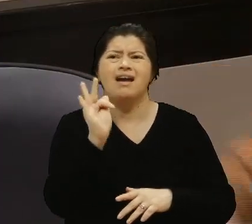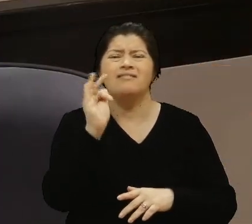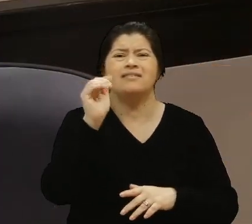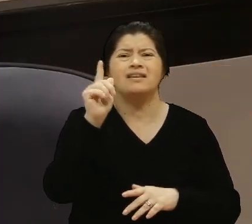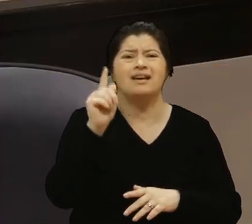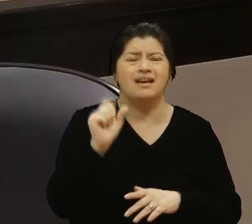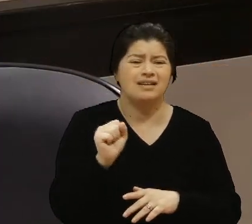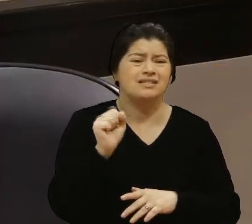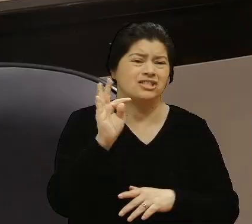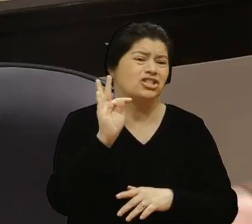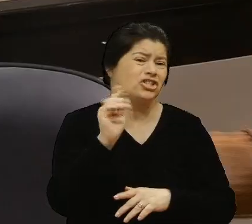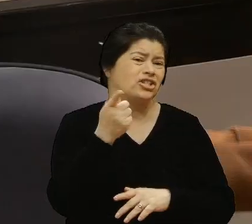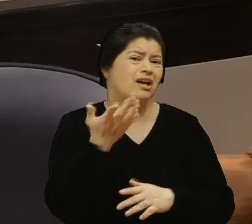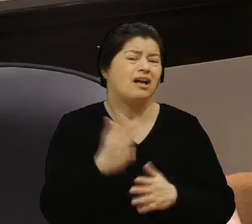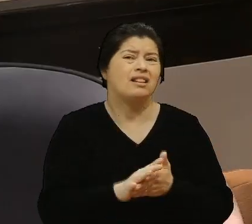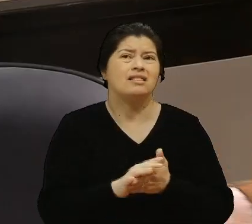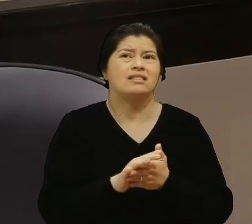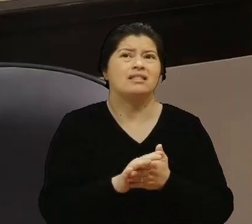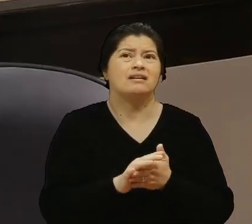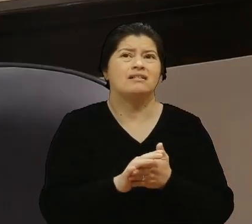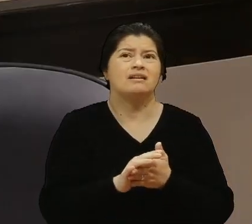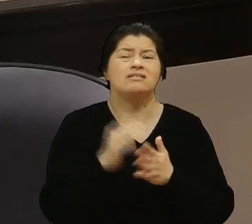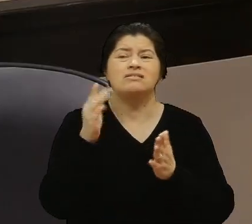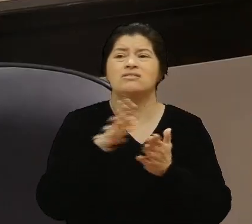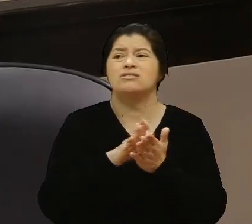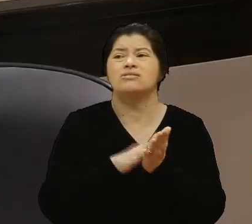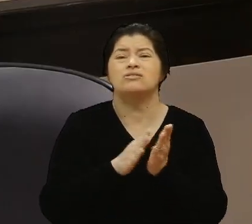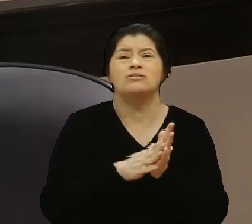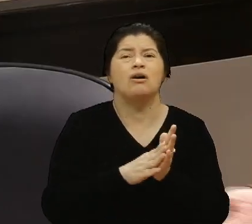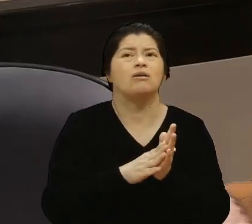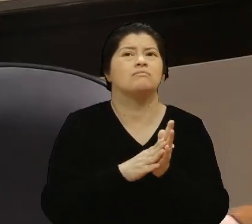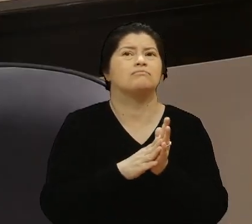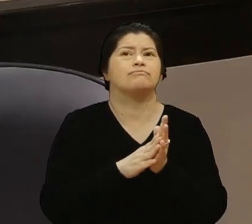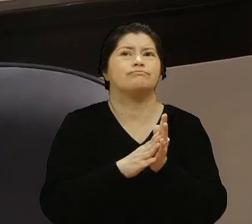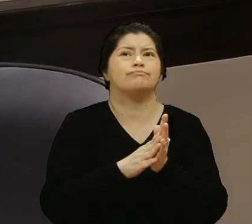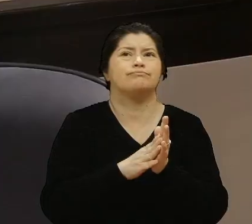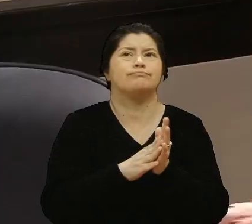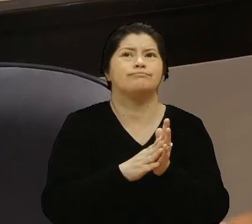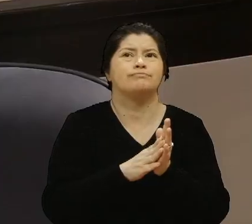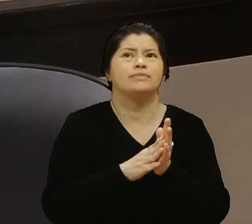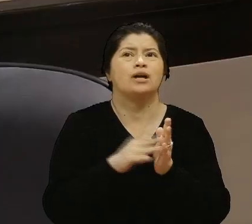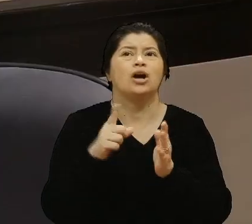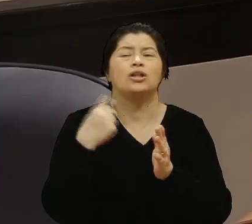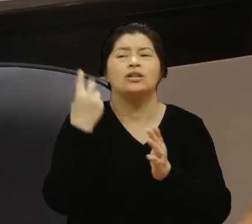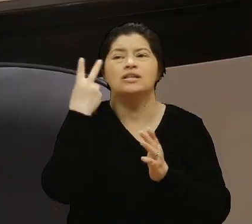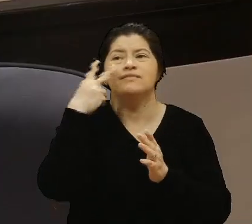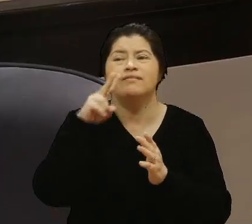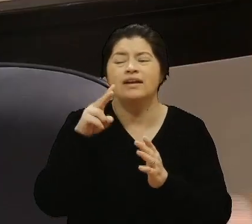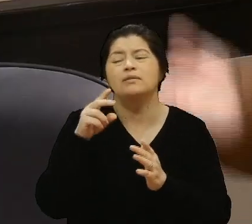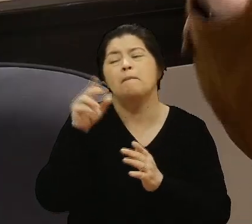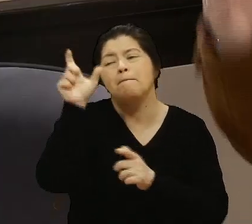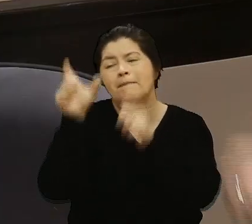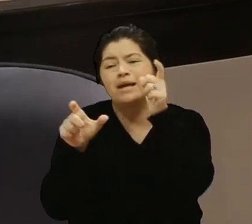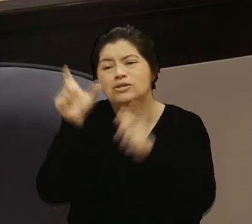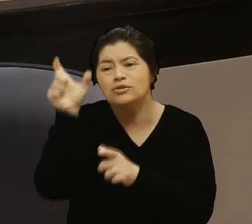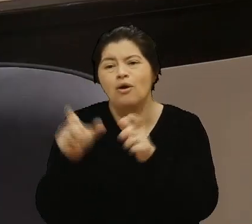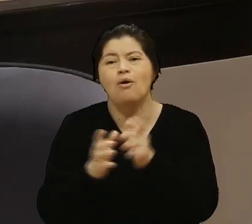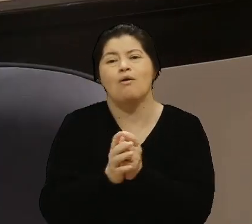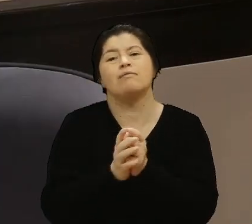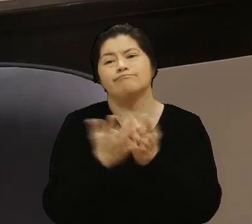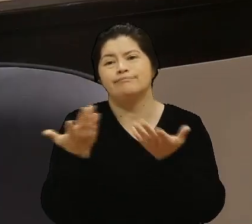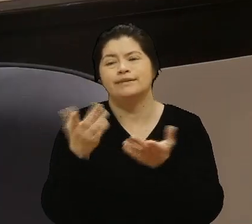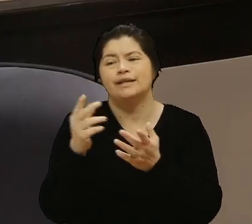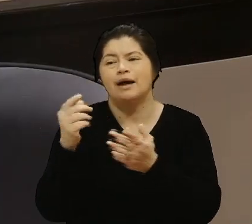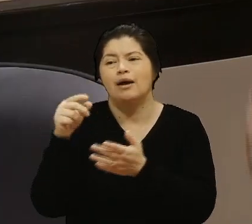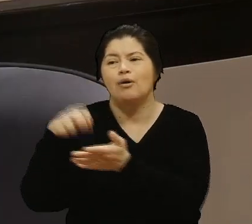O judiciário tomado de doutrinação, tomado desse negócio de desencarceramento, e a gente vê as pessoas morrendo, infelizmente. Mas nós vamos mudar. O